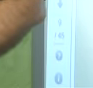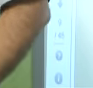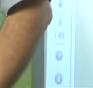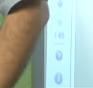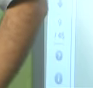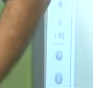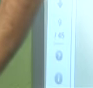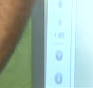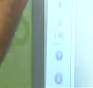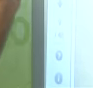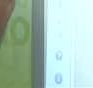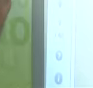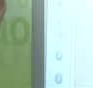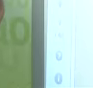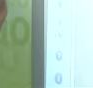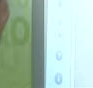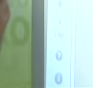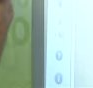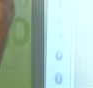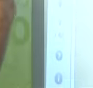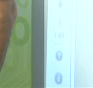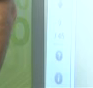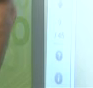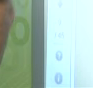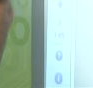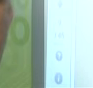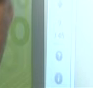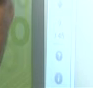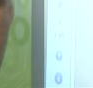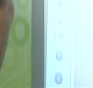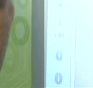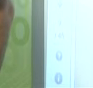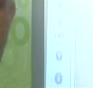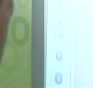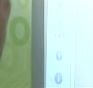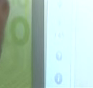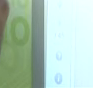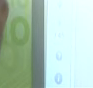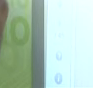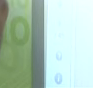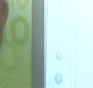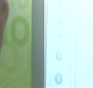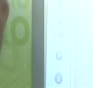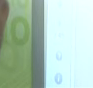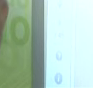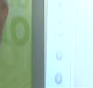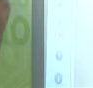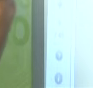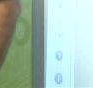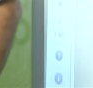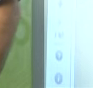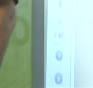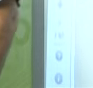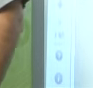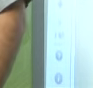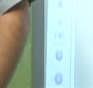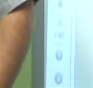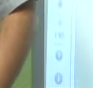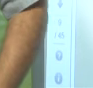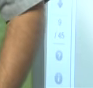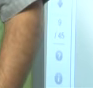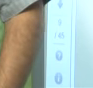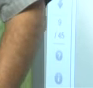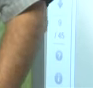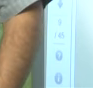luz. Com o tempo, a mamãe, sem fazer nenhum barulho, vai parar na frente do berço e olhar para o bebê. Aí sim ele vai dar uma